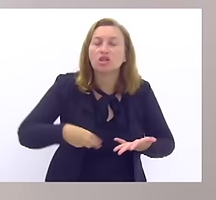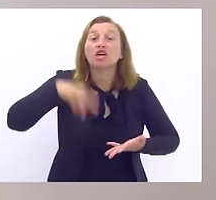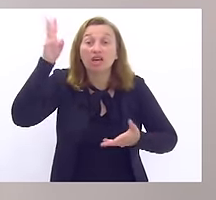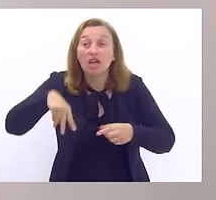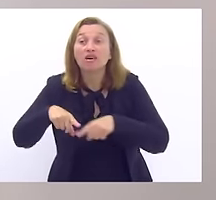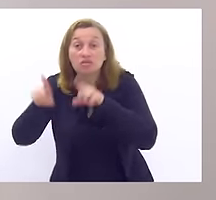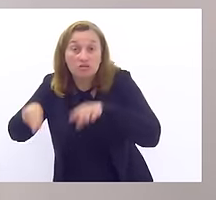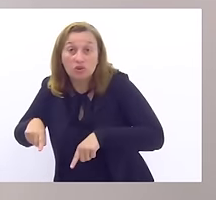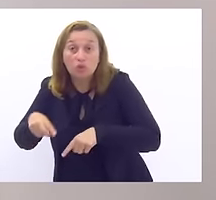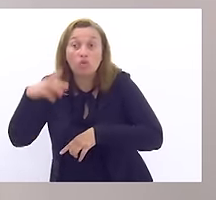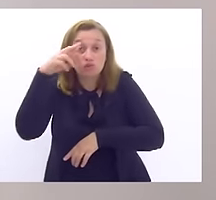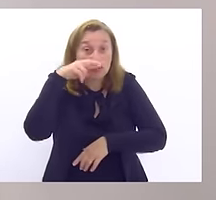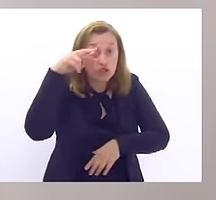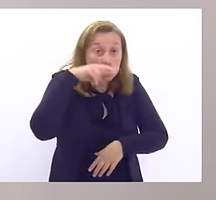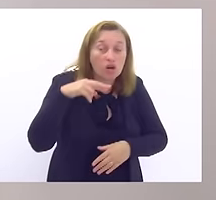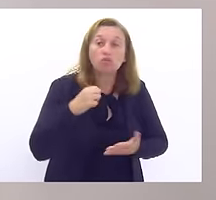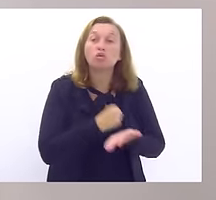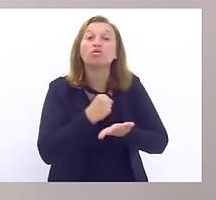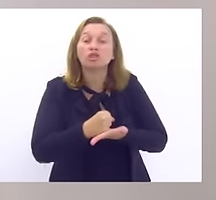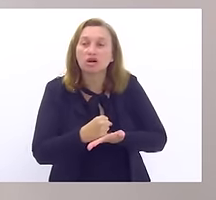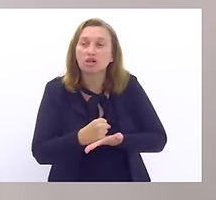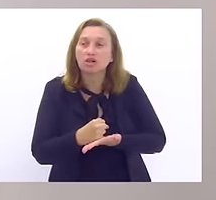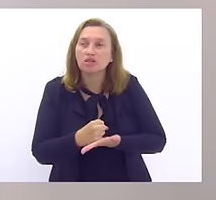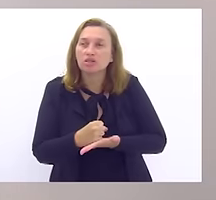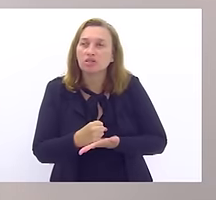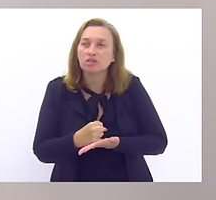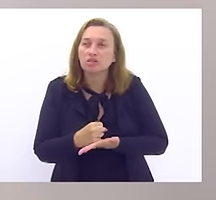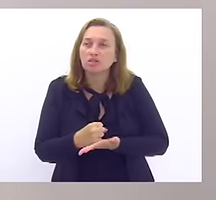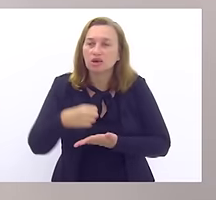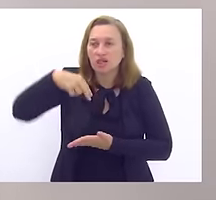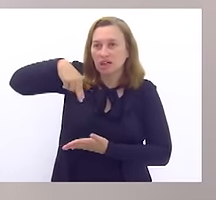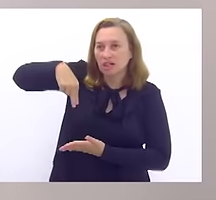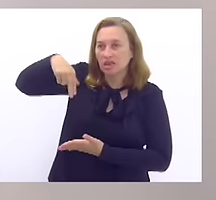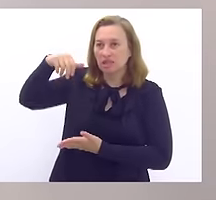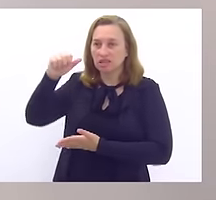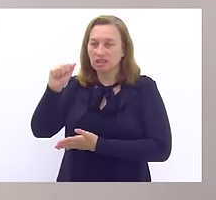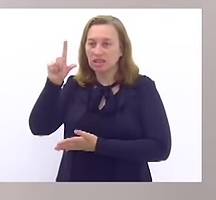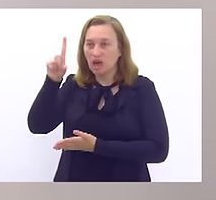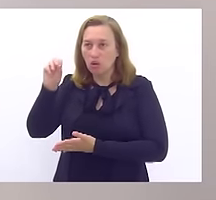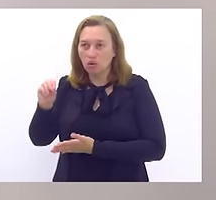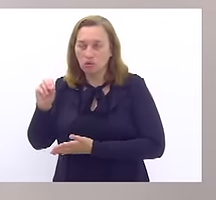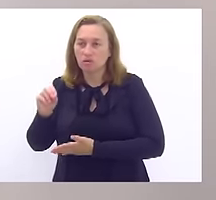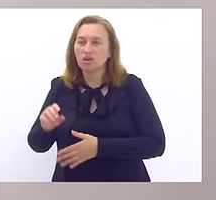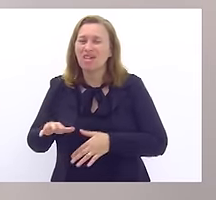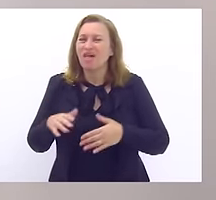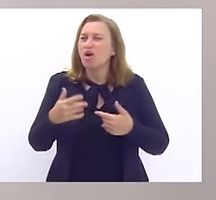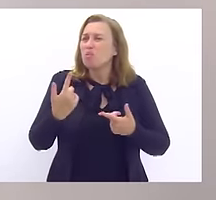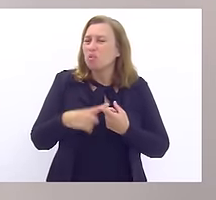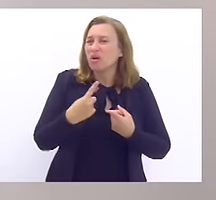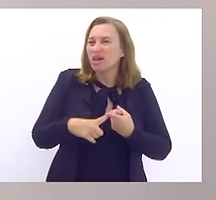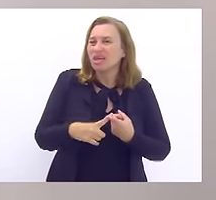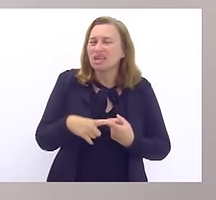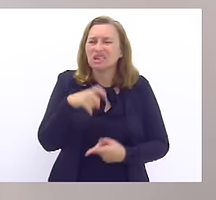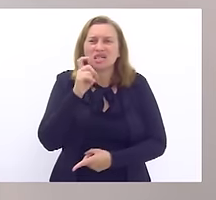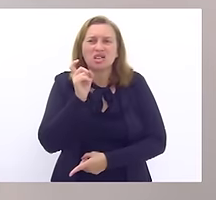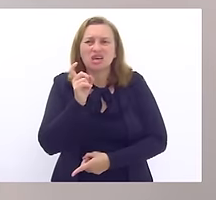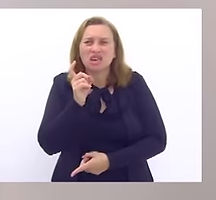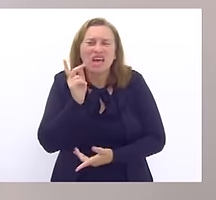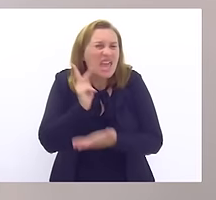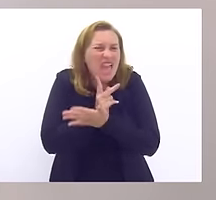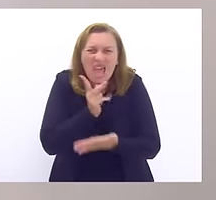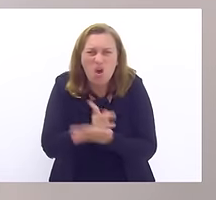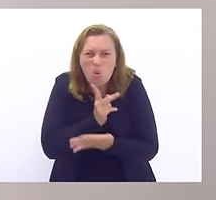o servidor fiscal do contrato com a pele Porque é tanta é tanta aberração tanta